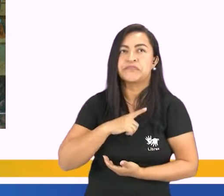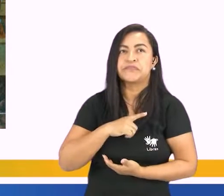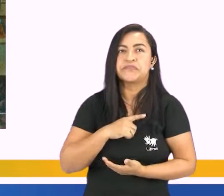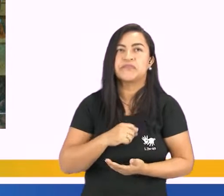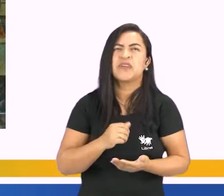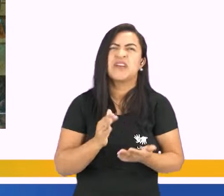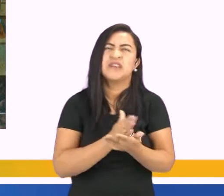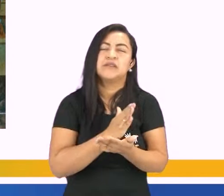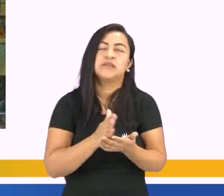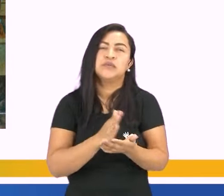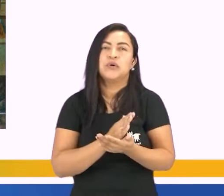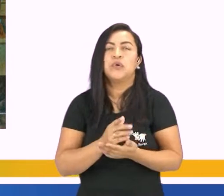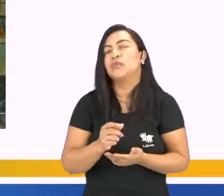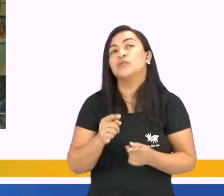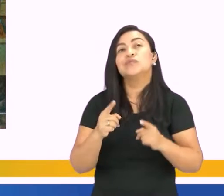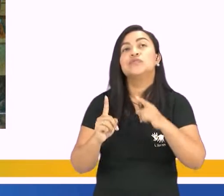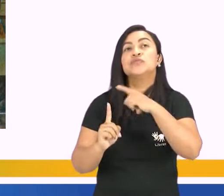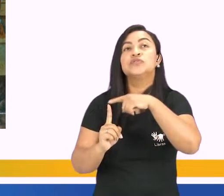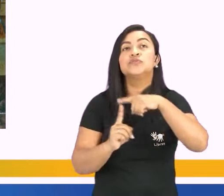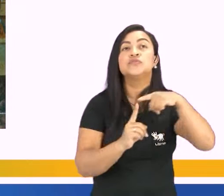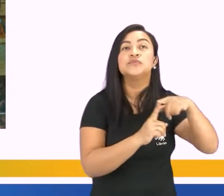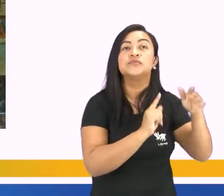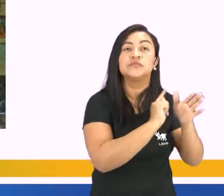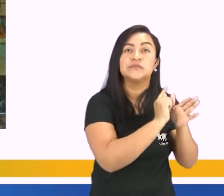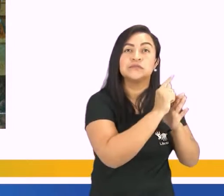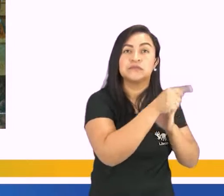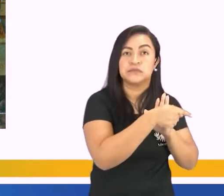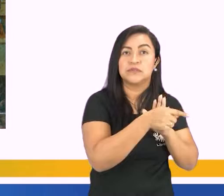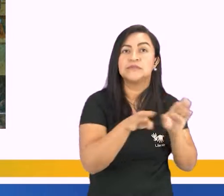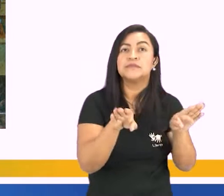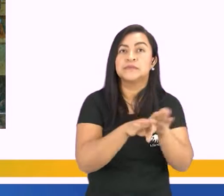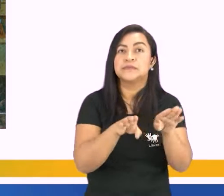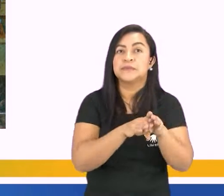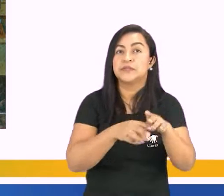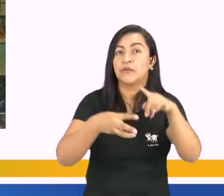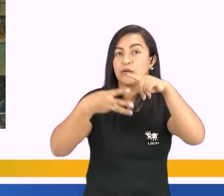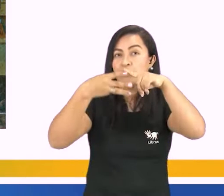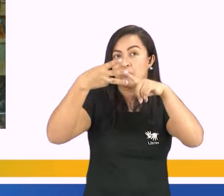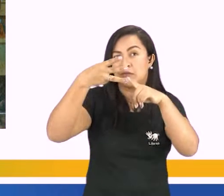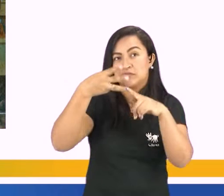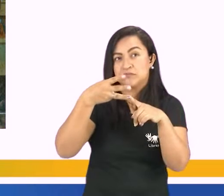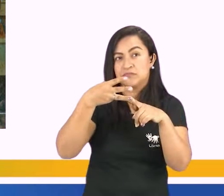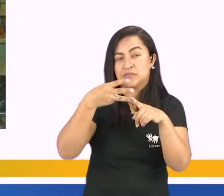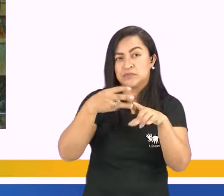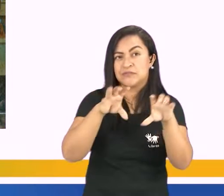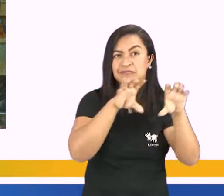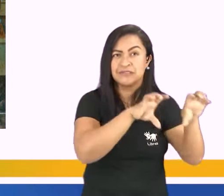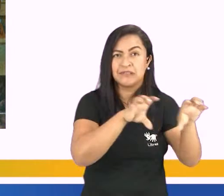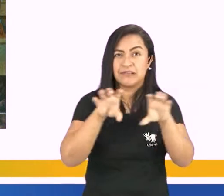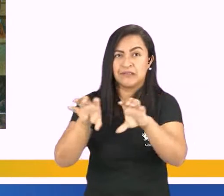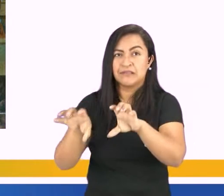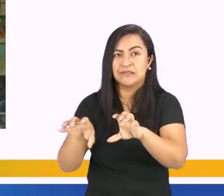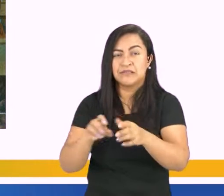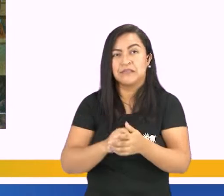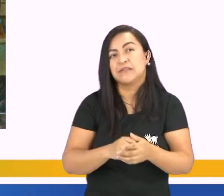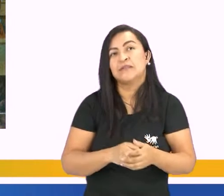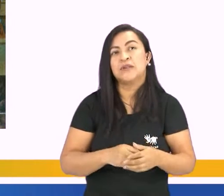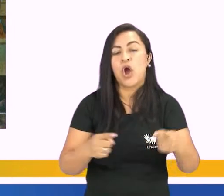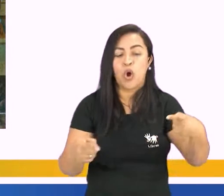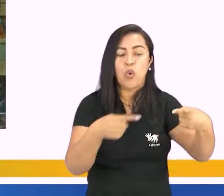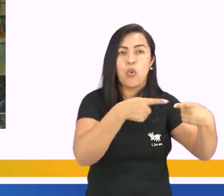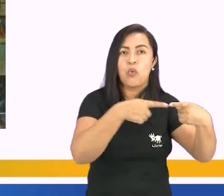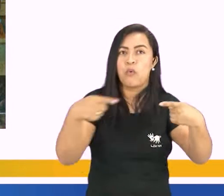tipos textuais e gêneros textuais. E vamos seguir falando dos três, onde cada um desses se encaixa. Diz o